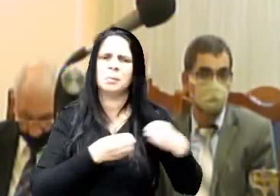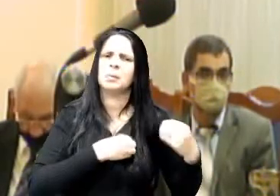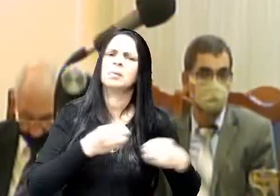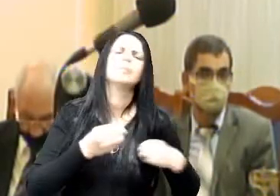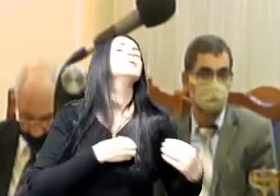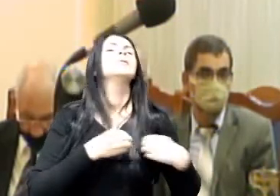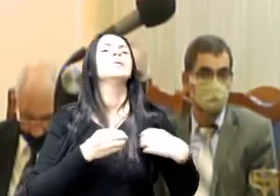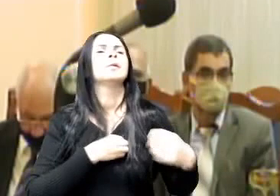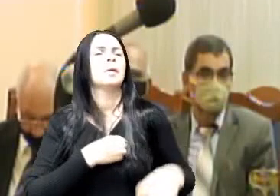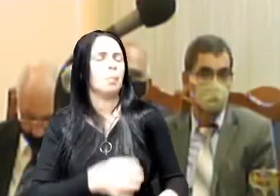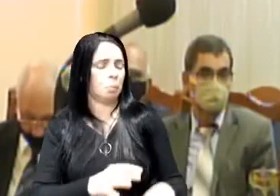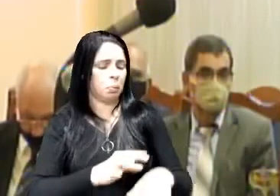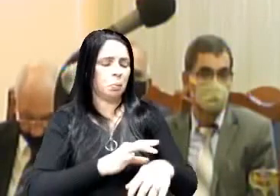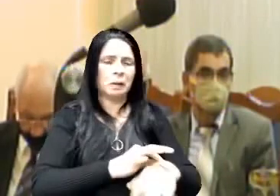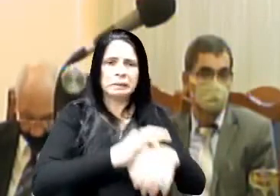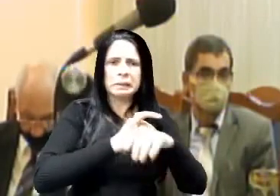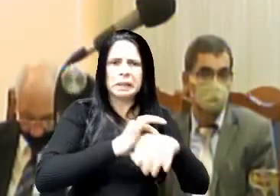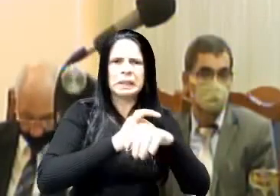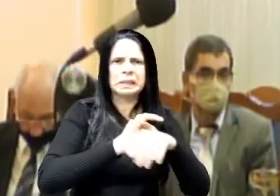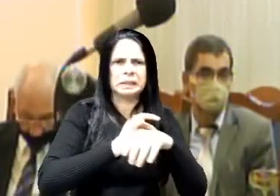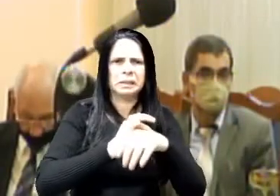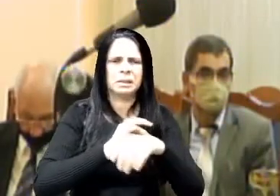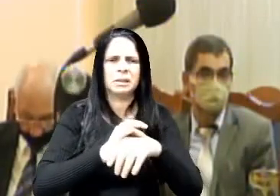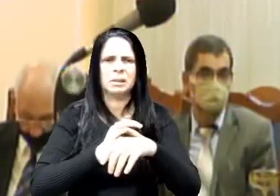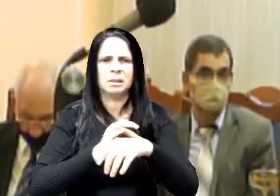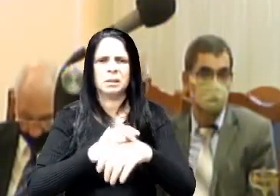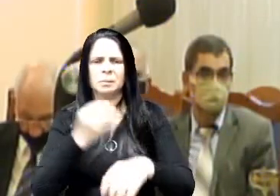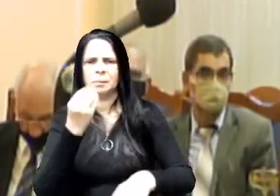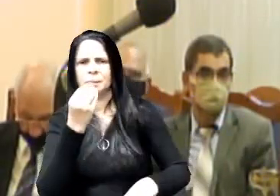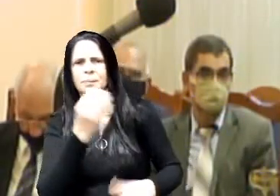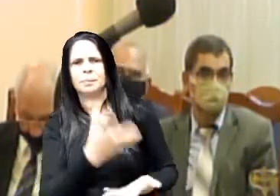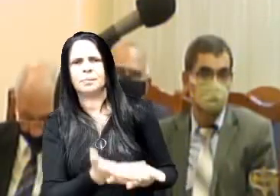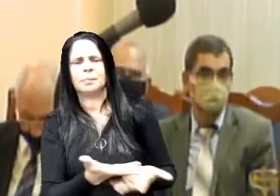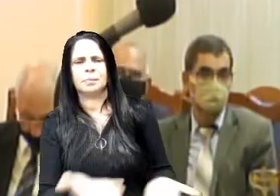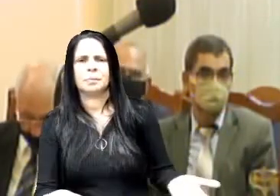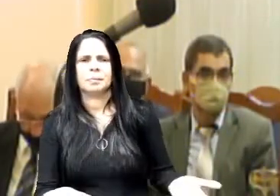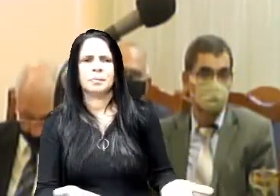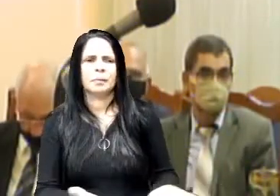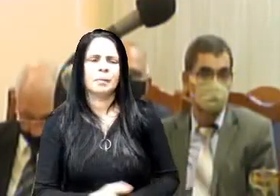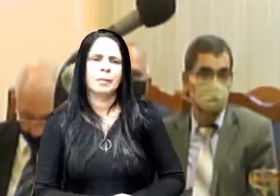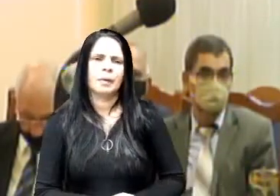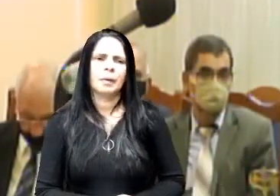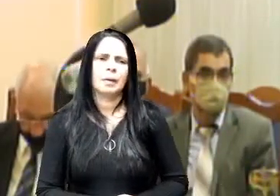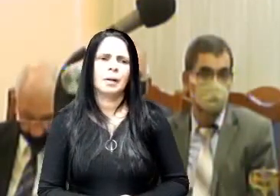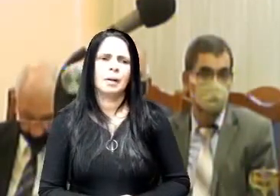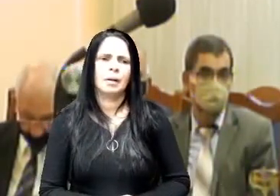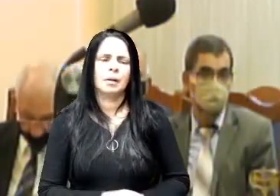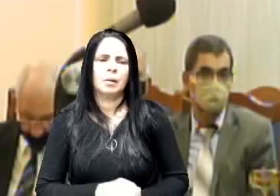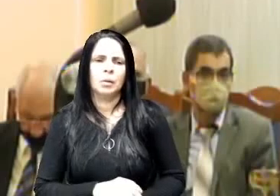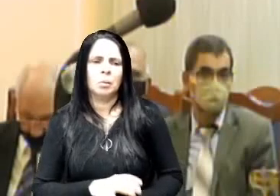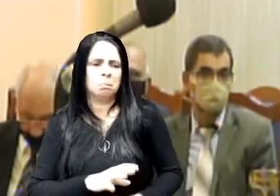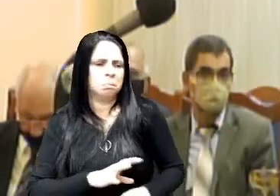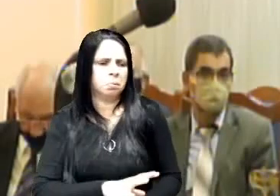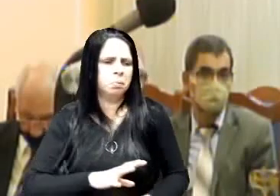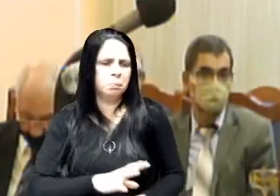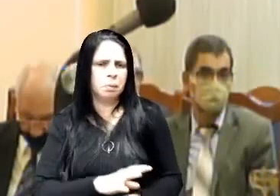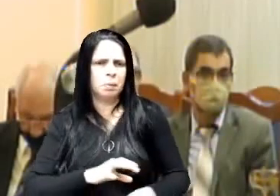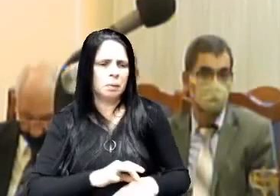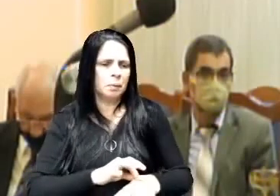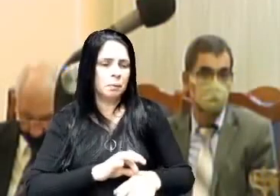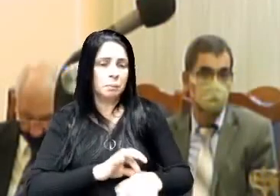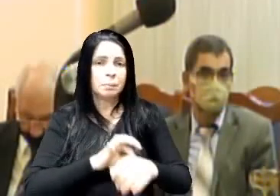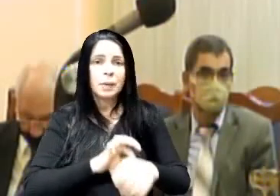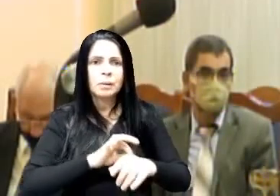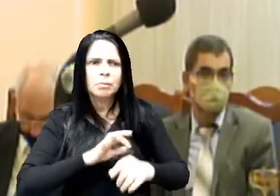Essa carne, esse corpo nosso, vive 24 horas assediado pelo pecado que tenta